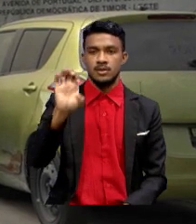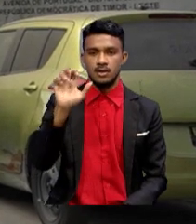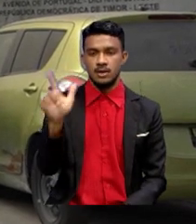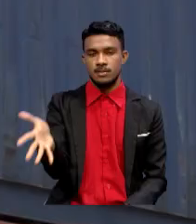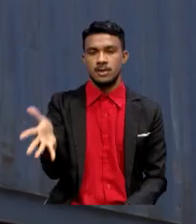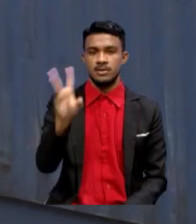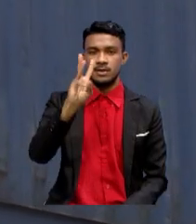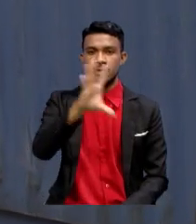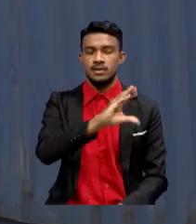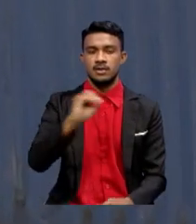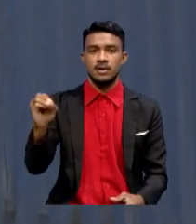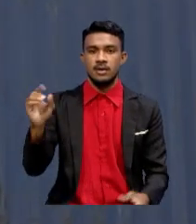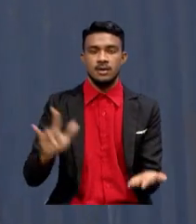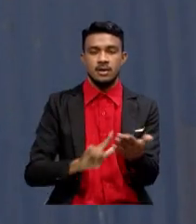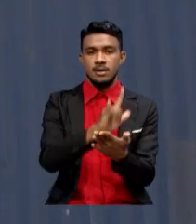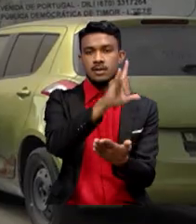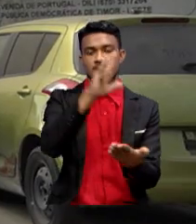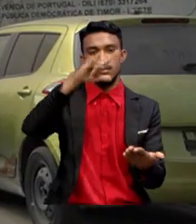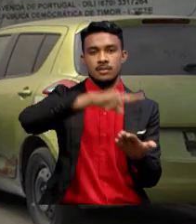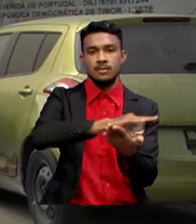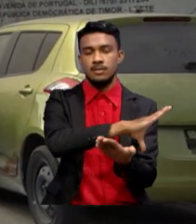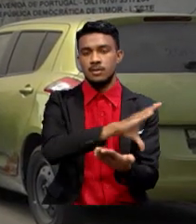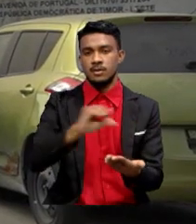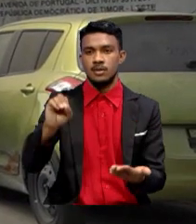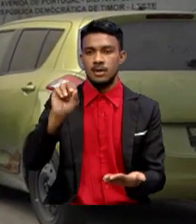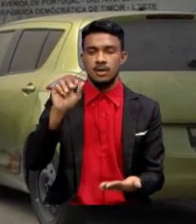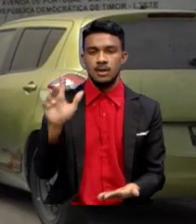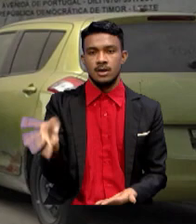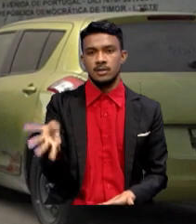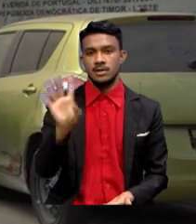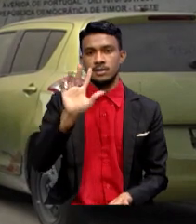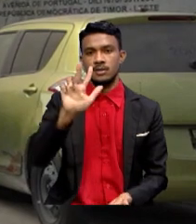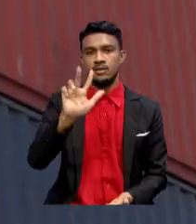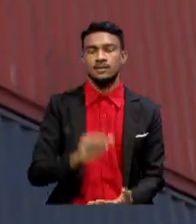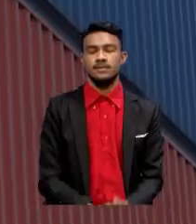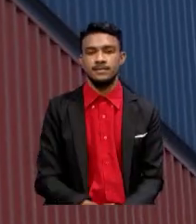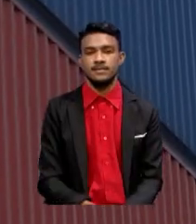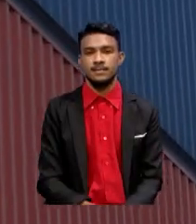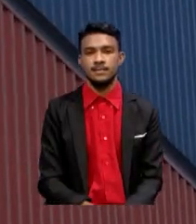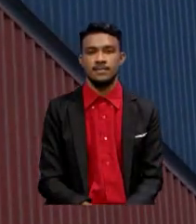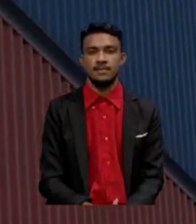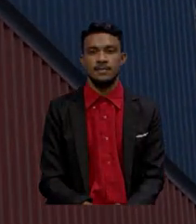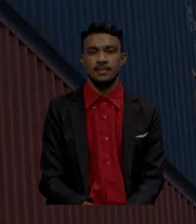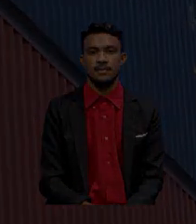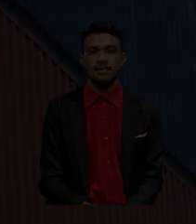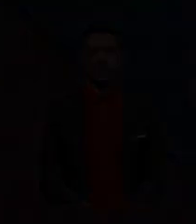Husi Aeroporto, rihun atus rua 100 resing tolu. Leopoldina de Carvalho, Jacinto Fuca, GMN.